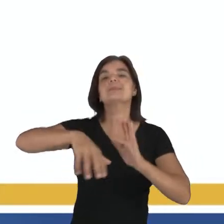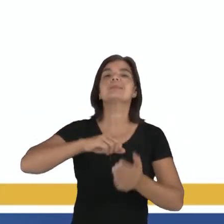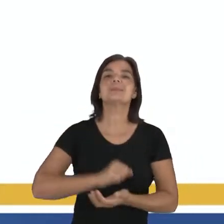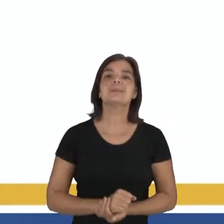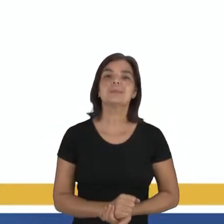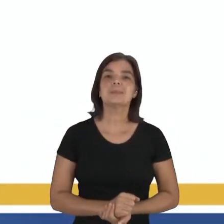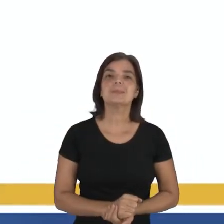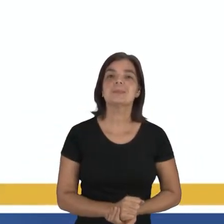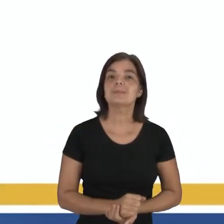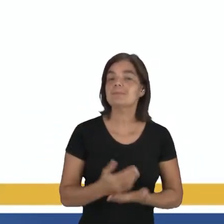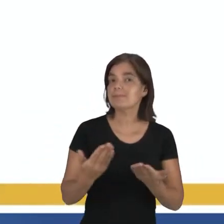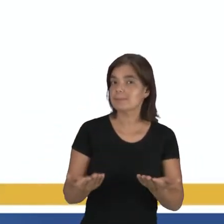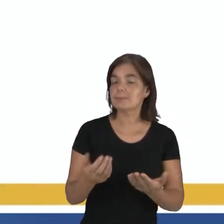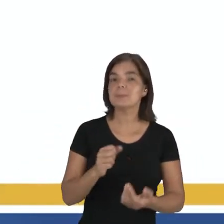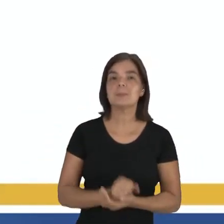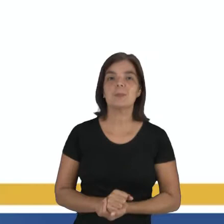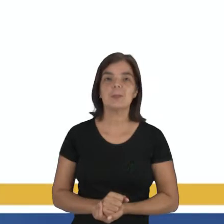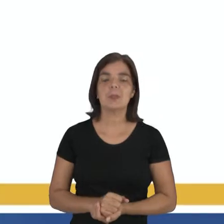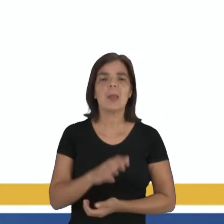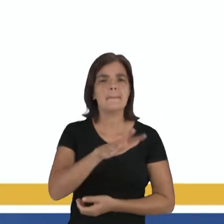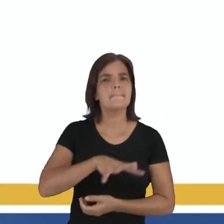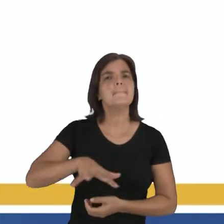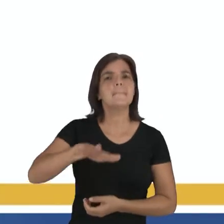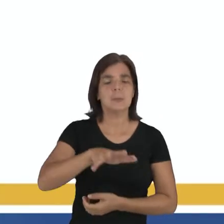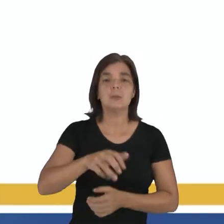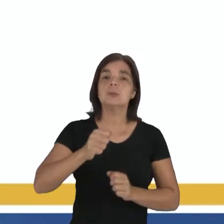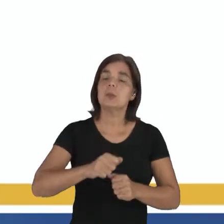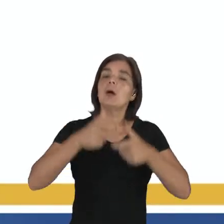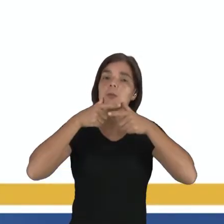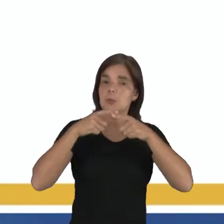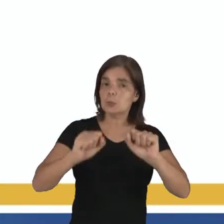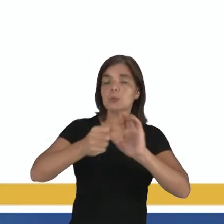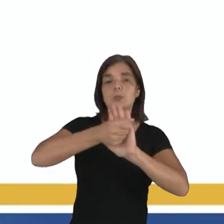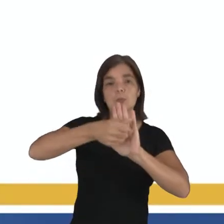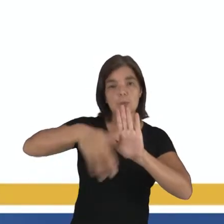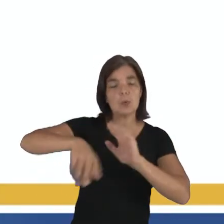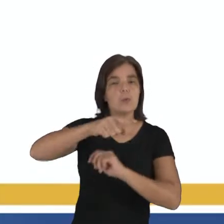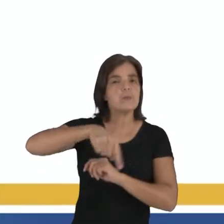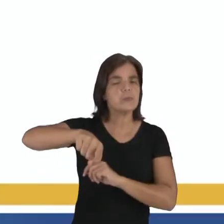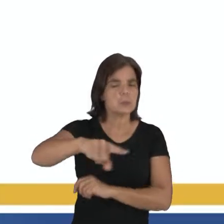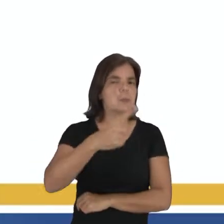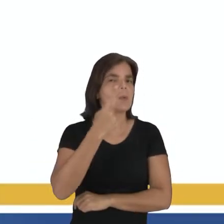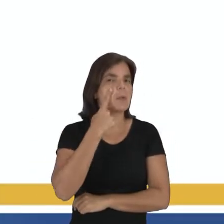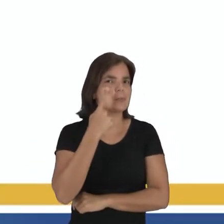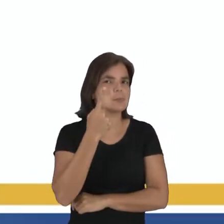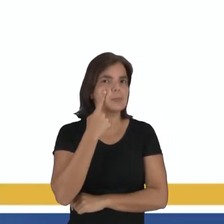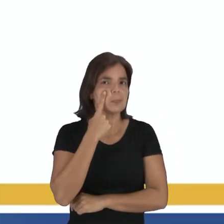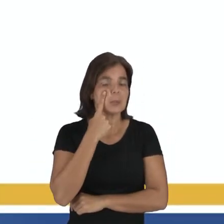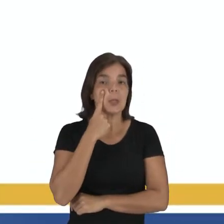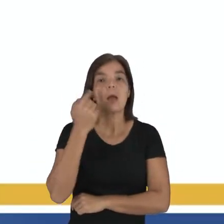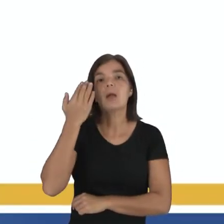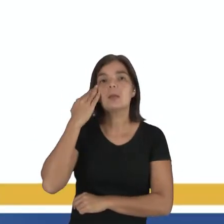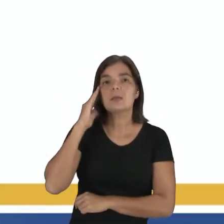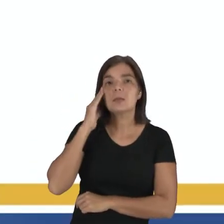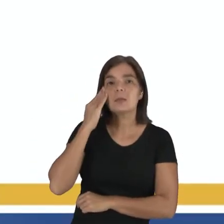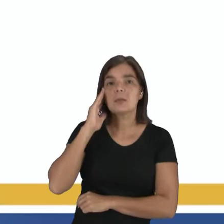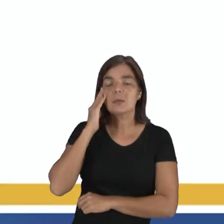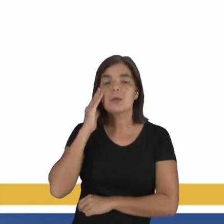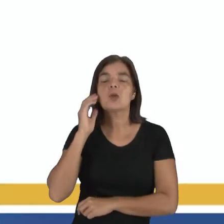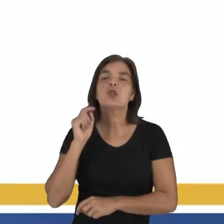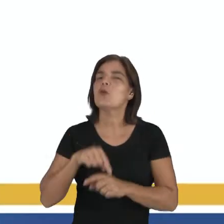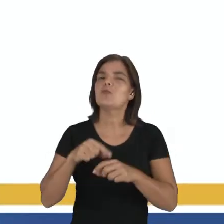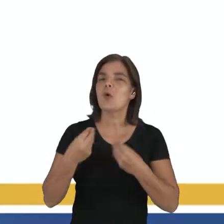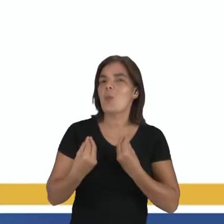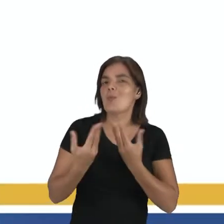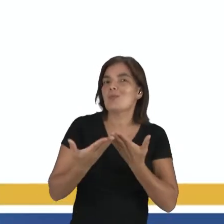de linguagem. Então, gente, a maior parte das figuras de linguagem, você precisa interpretá-las. Elas não